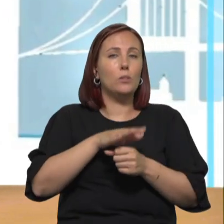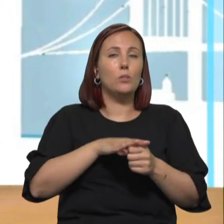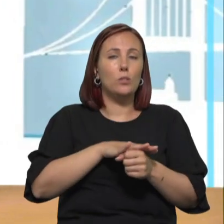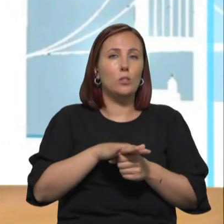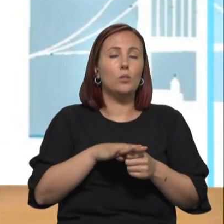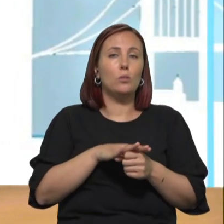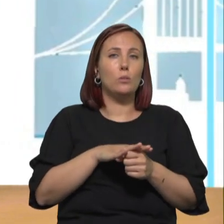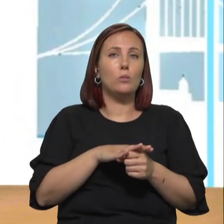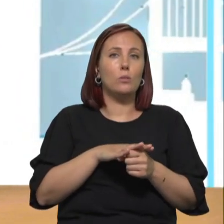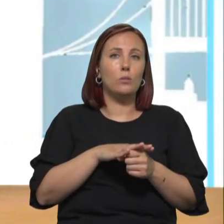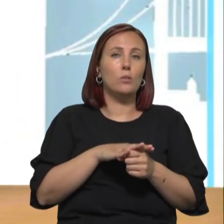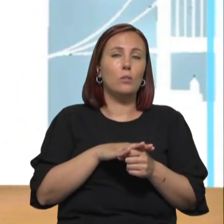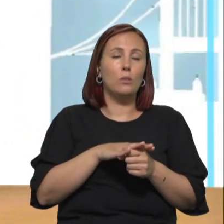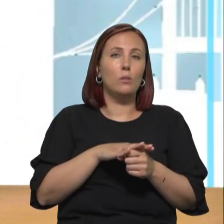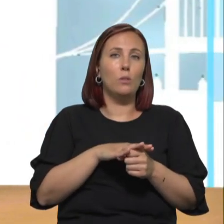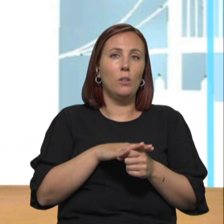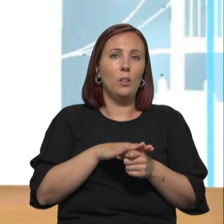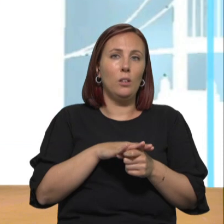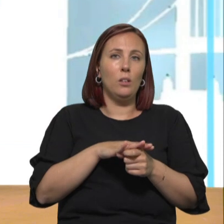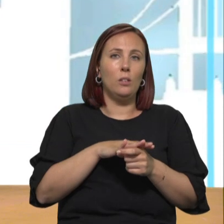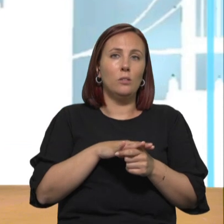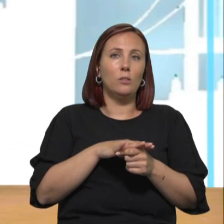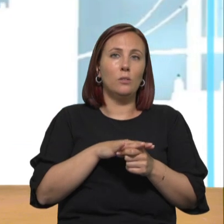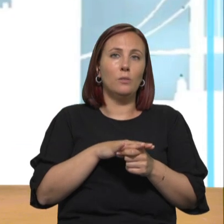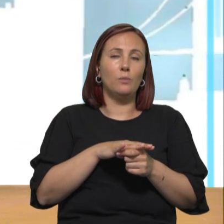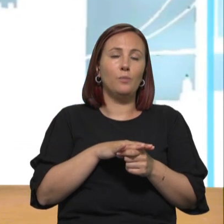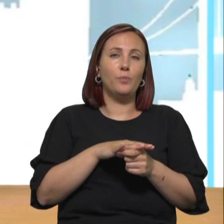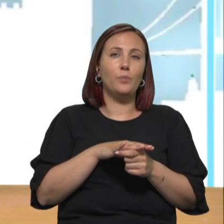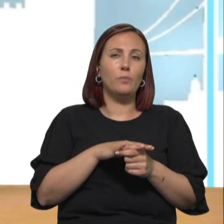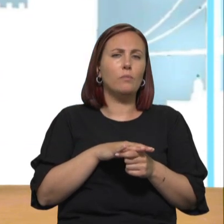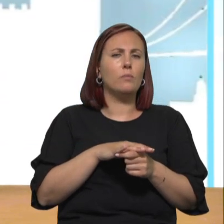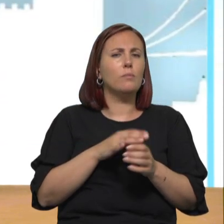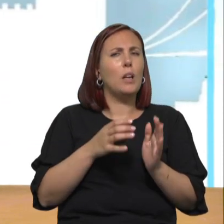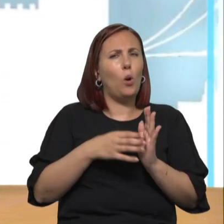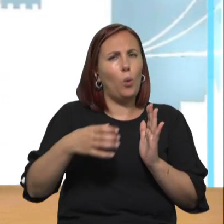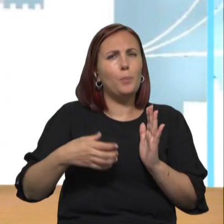isso ser uma questão complicada,